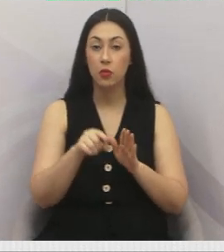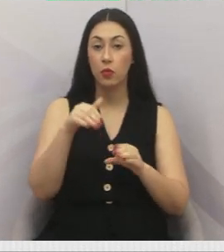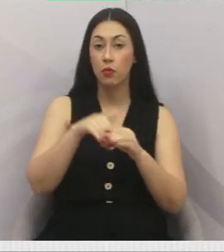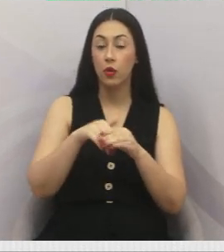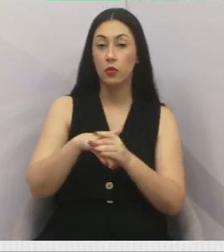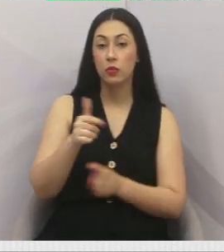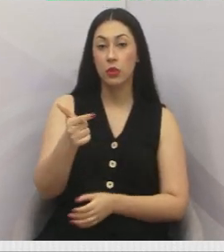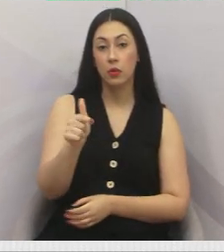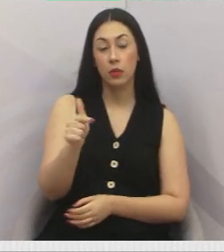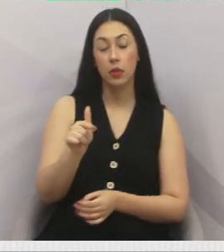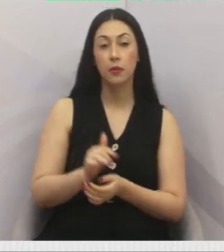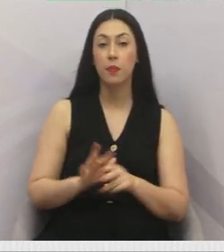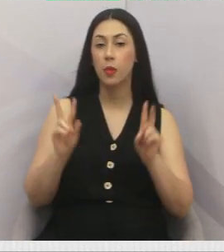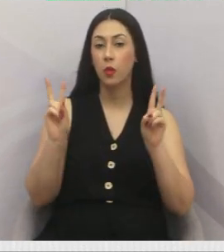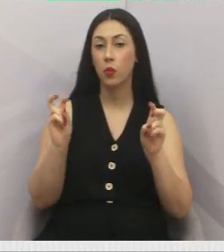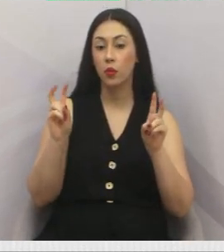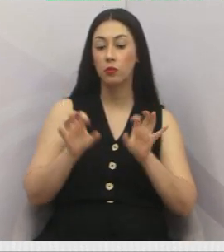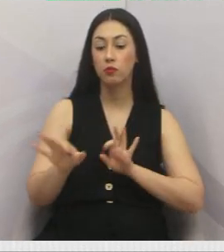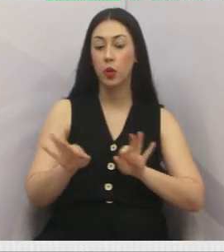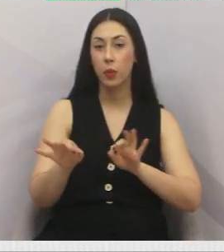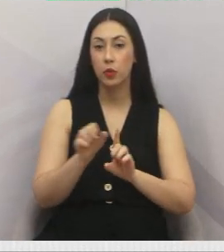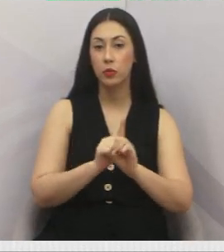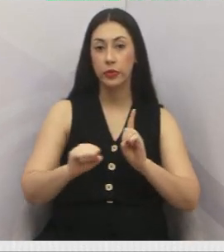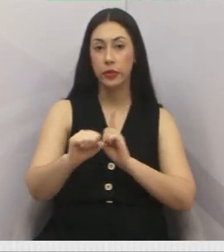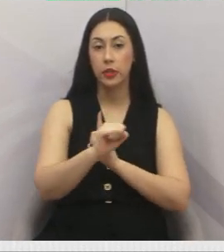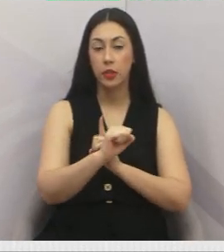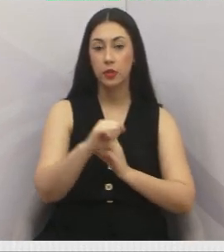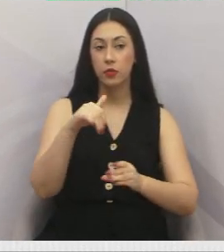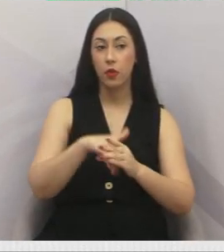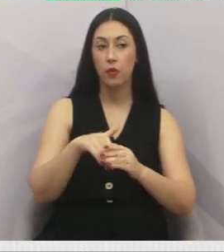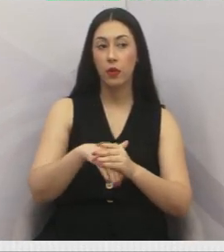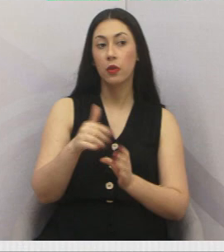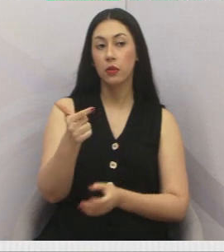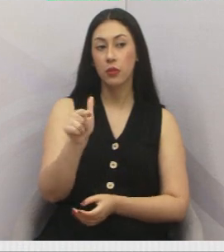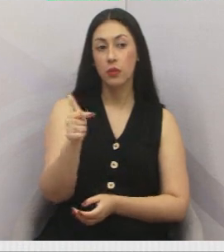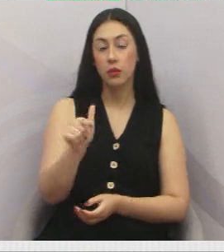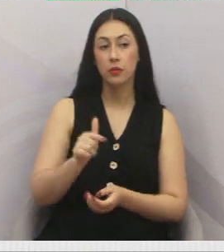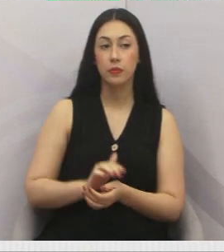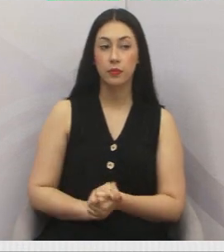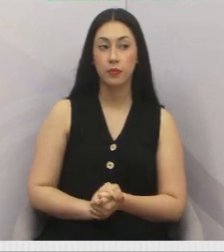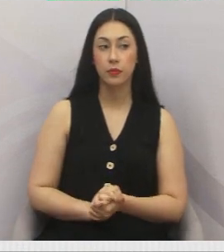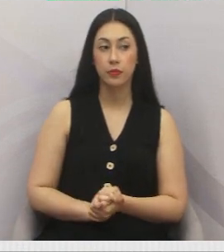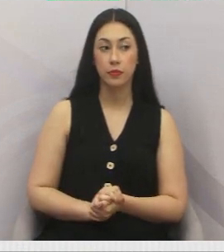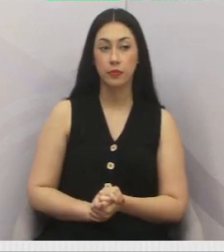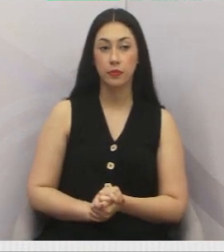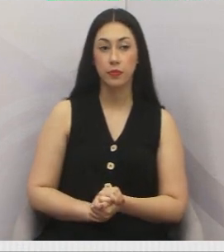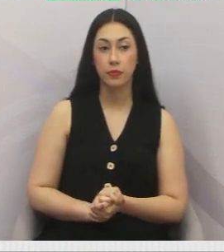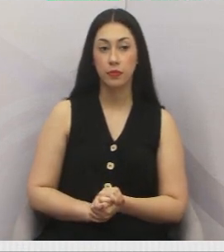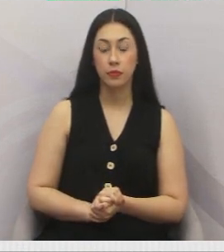em branco. Segmento Organização da Sociedade Civil, voto em branco.